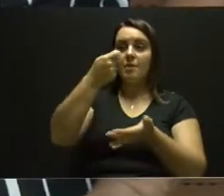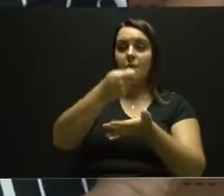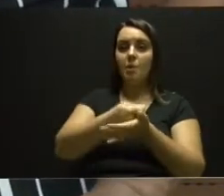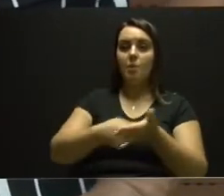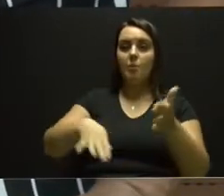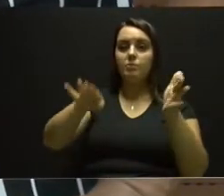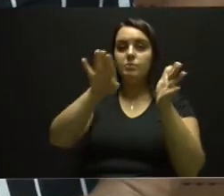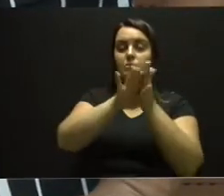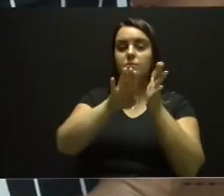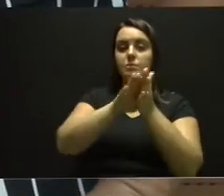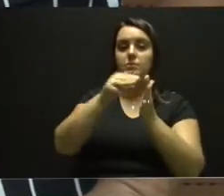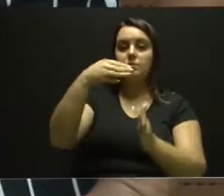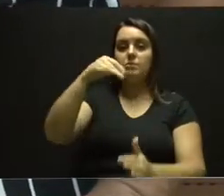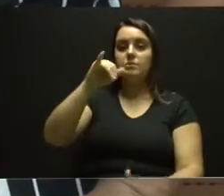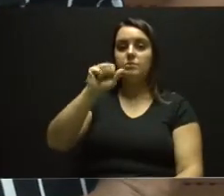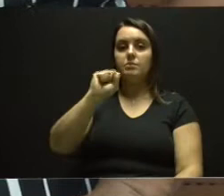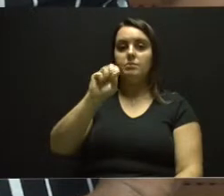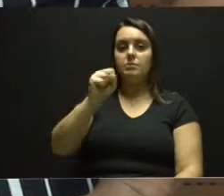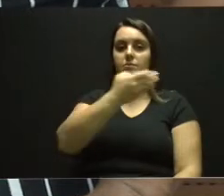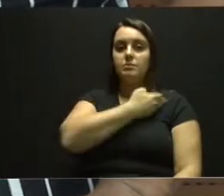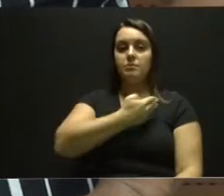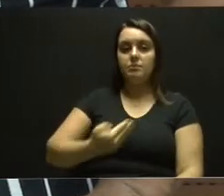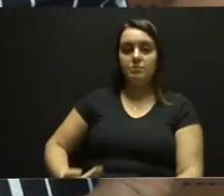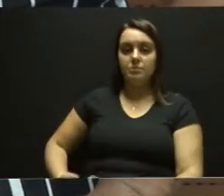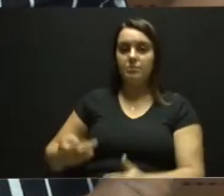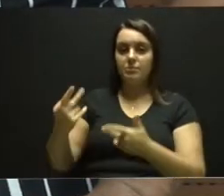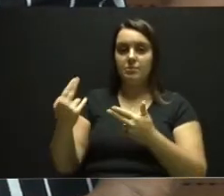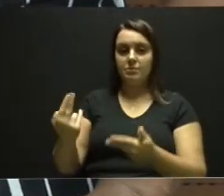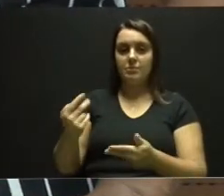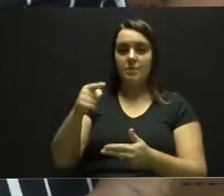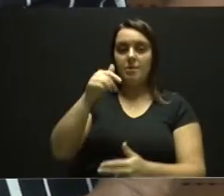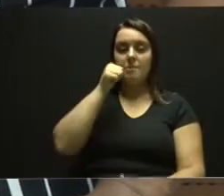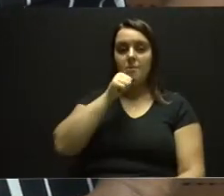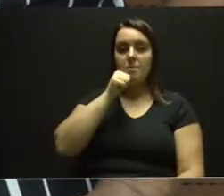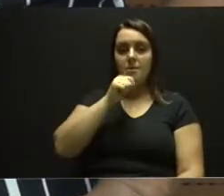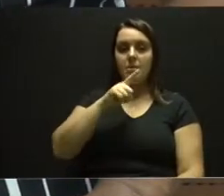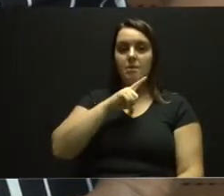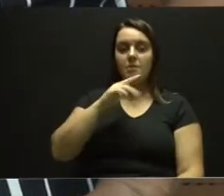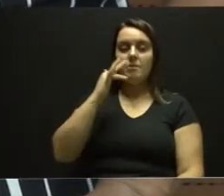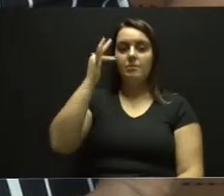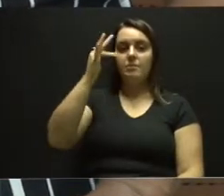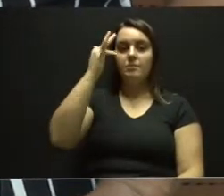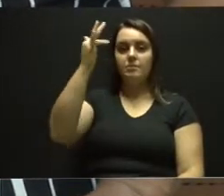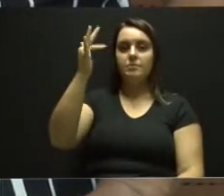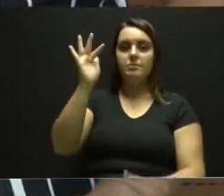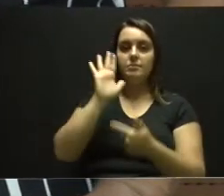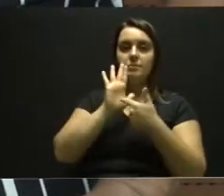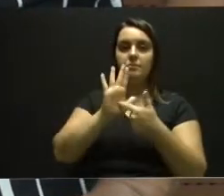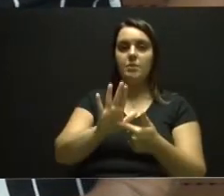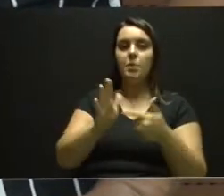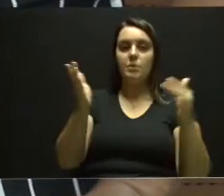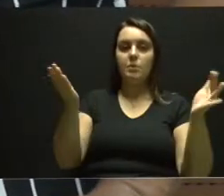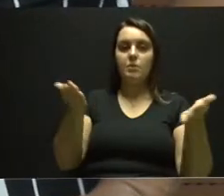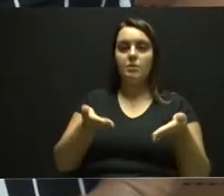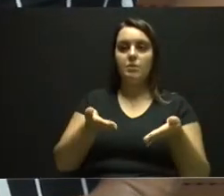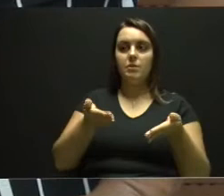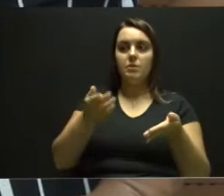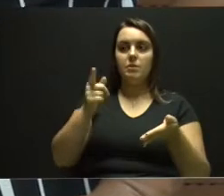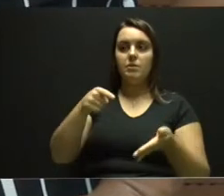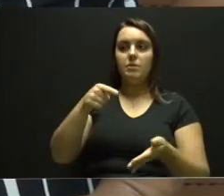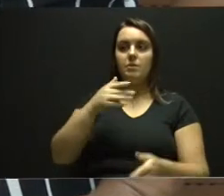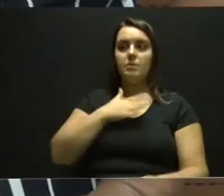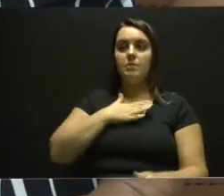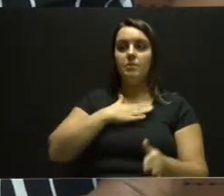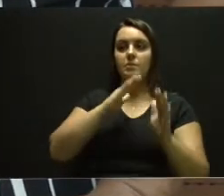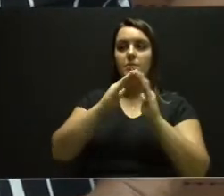chegar ao ao extremo porque essa menina tem muito futuro e ela está nos representando hoje ela moradora minha